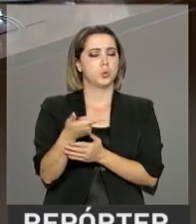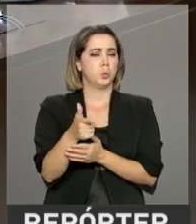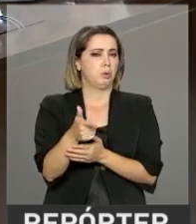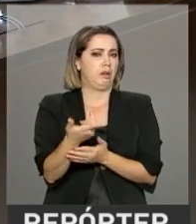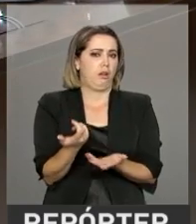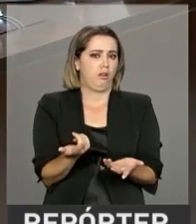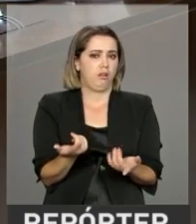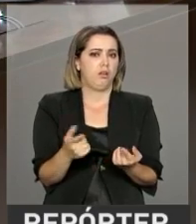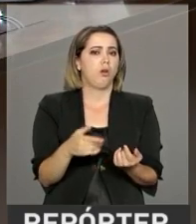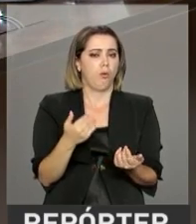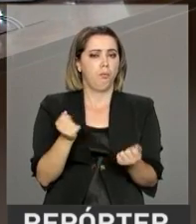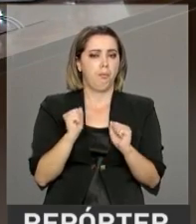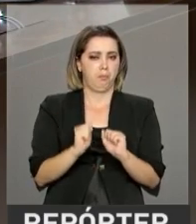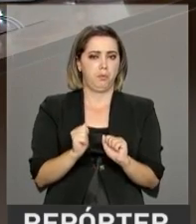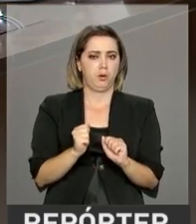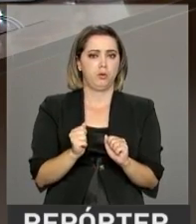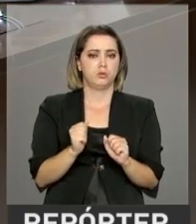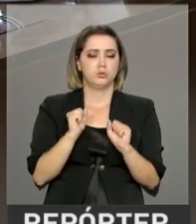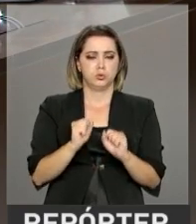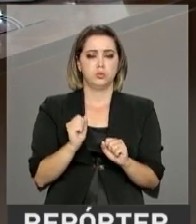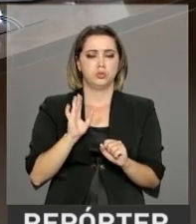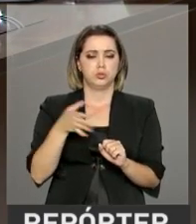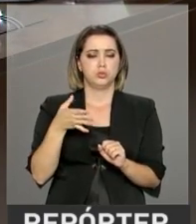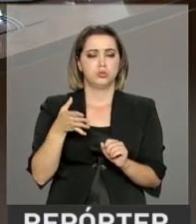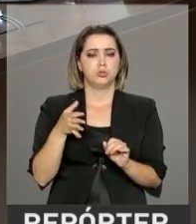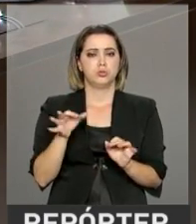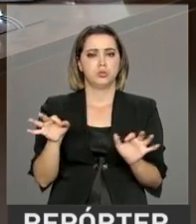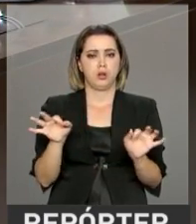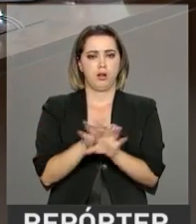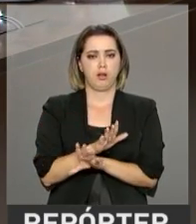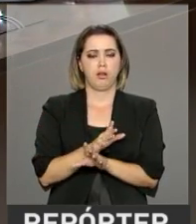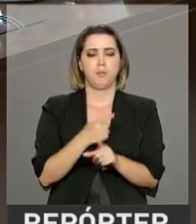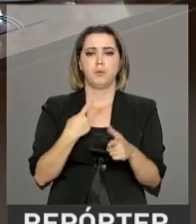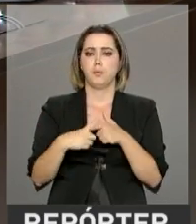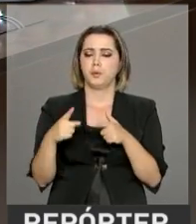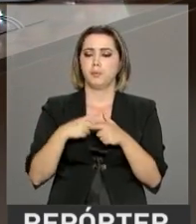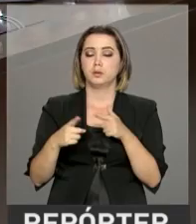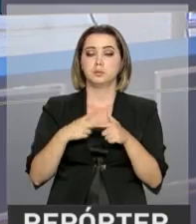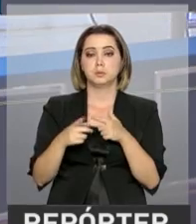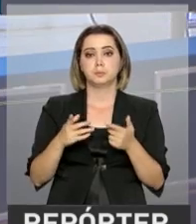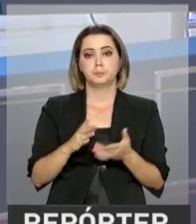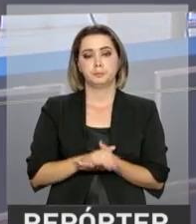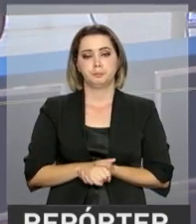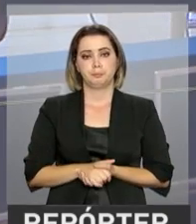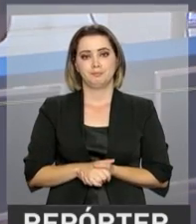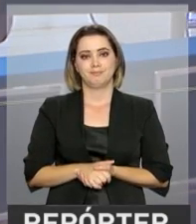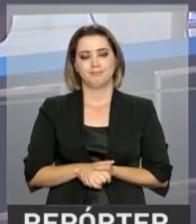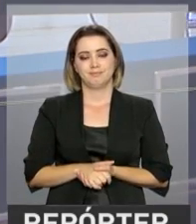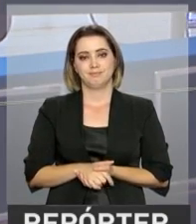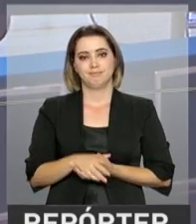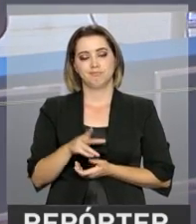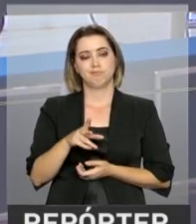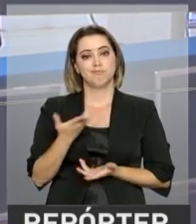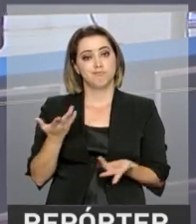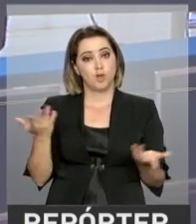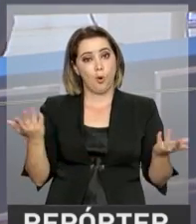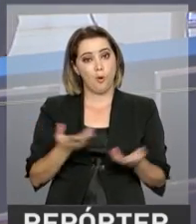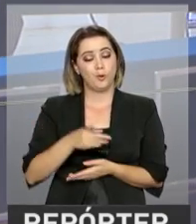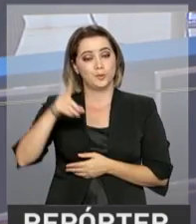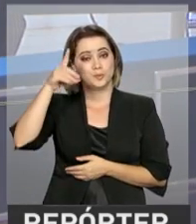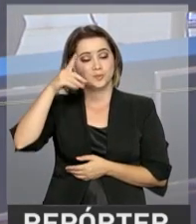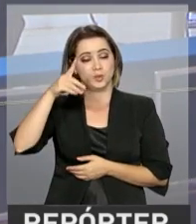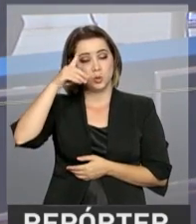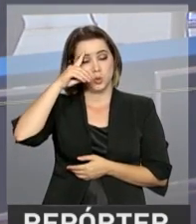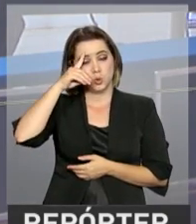asfaltado não é mas que deve ser logo concluindo solucionando aquele problema o dia do presidente Michel